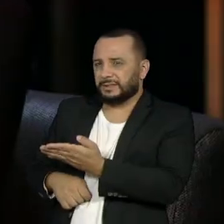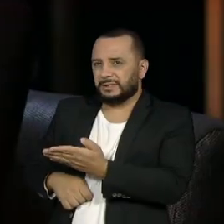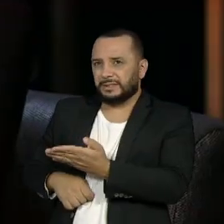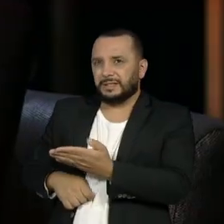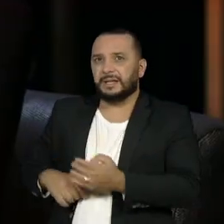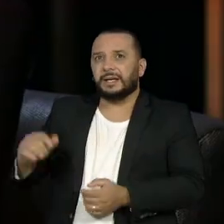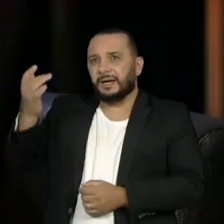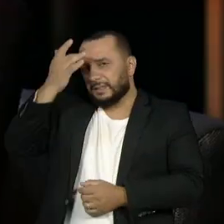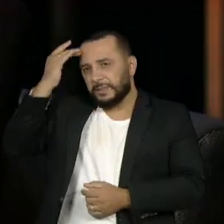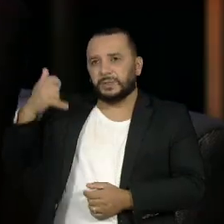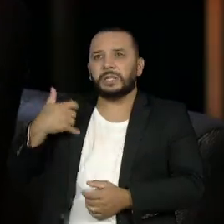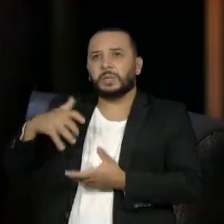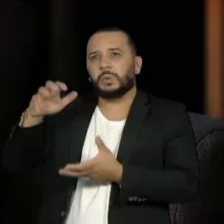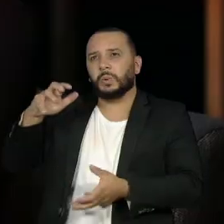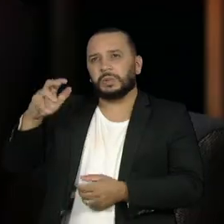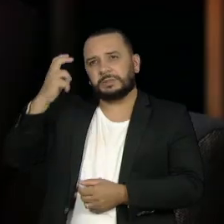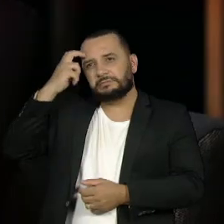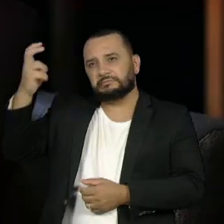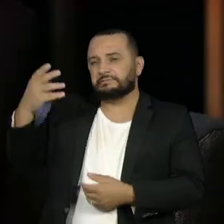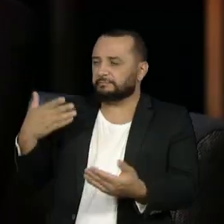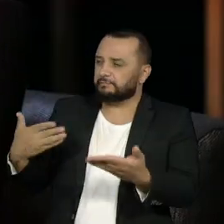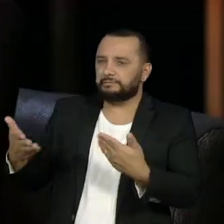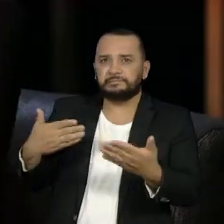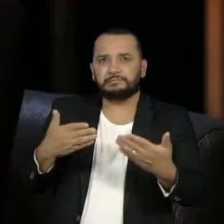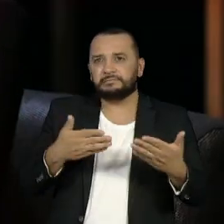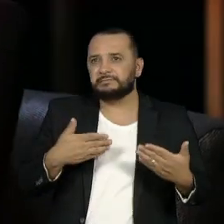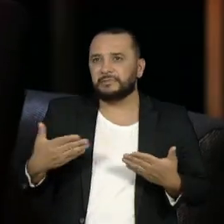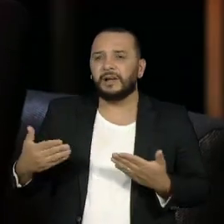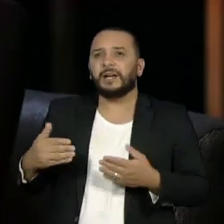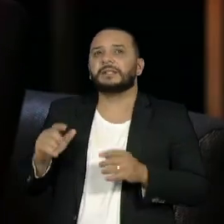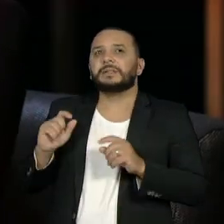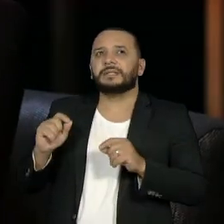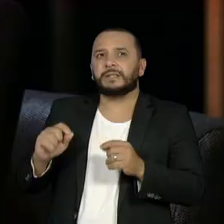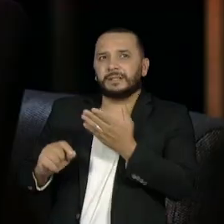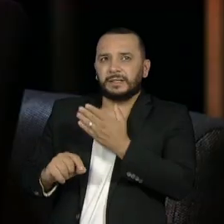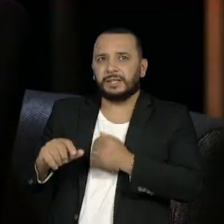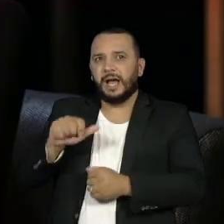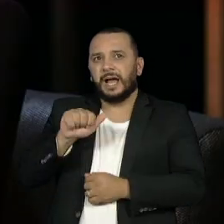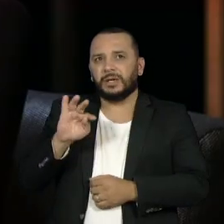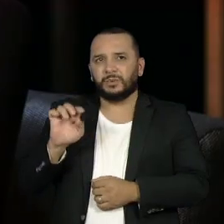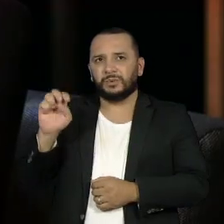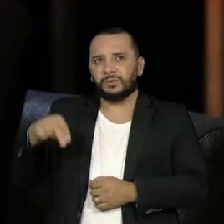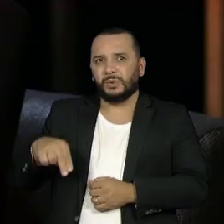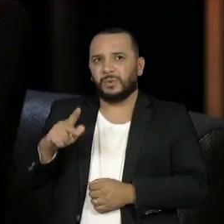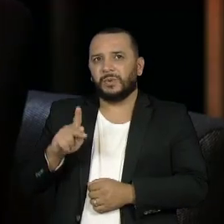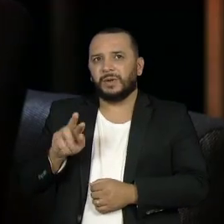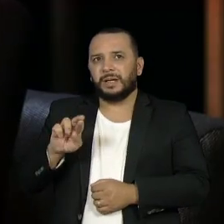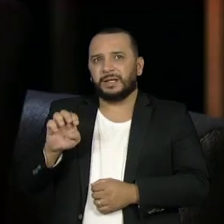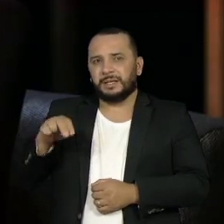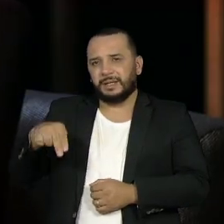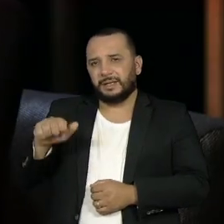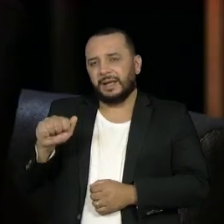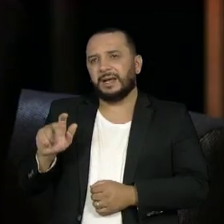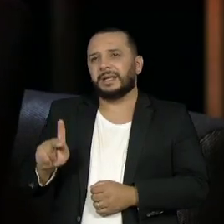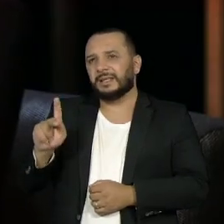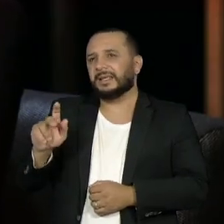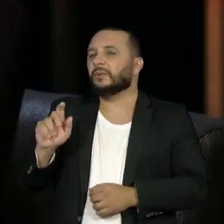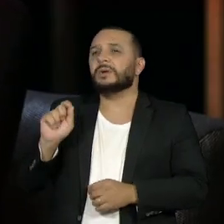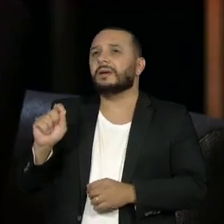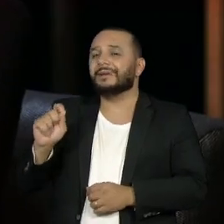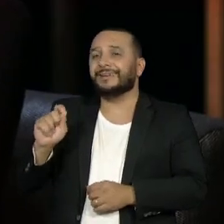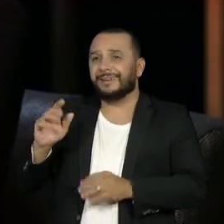ancestrais que tudo eu dizer conversa com krenak sobre o que ele acha dos rituais da Morte ele fala que os rituais da morte